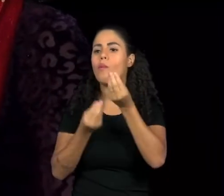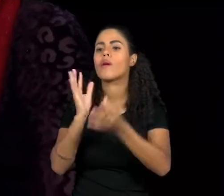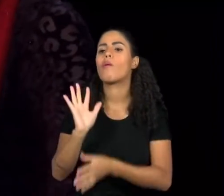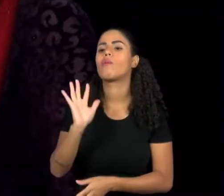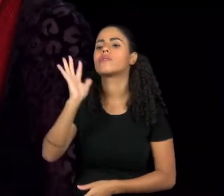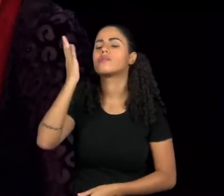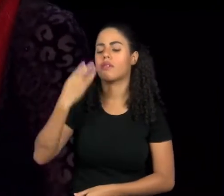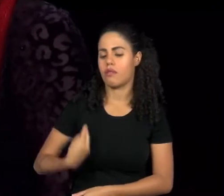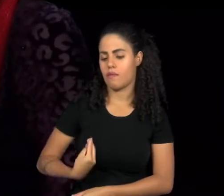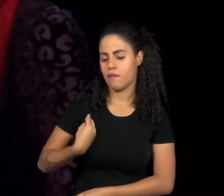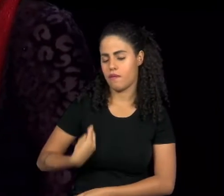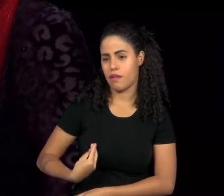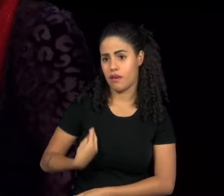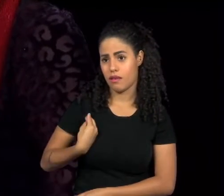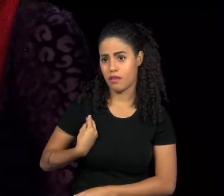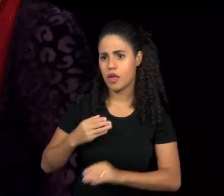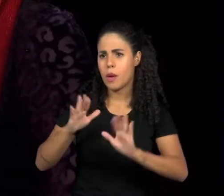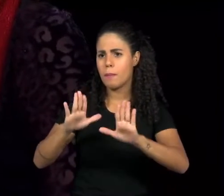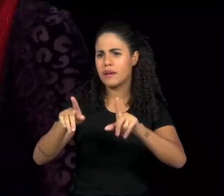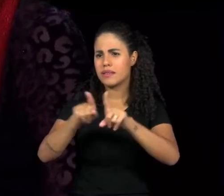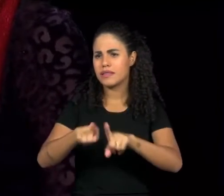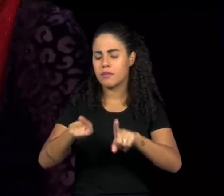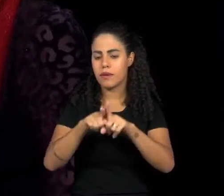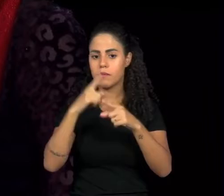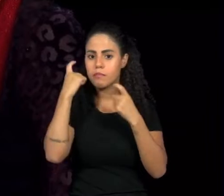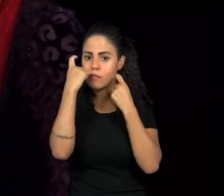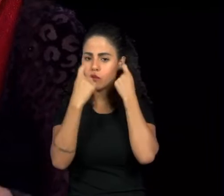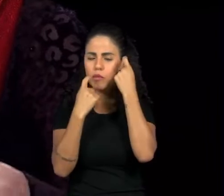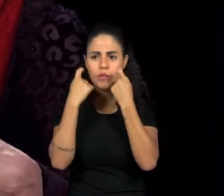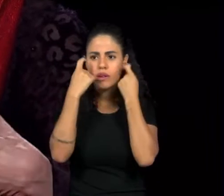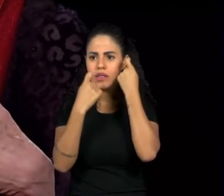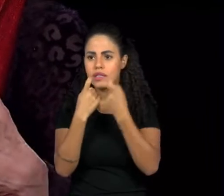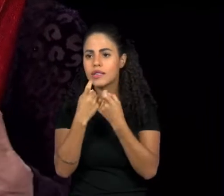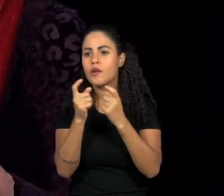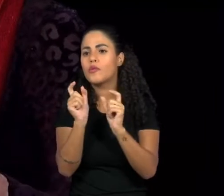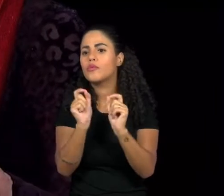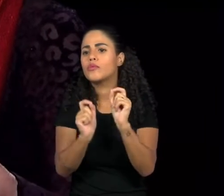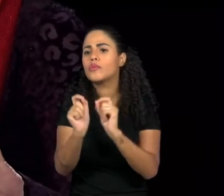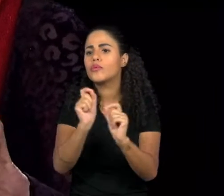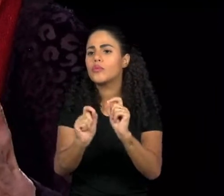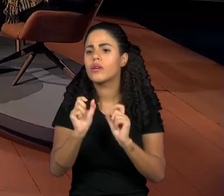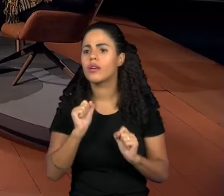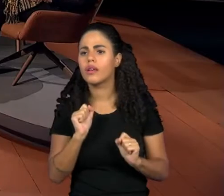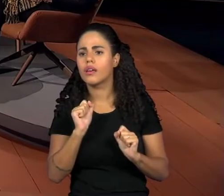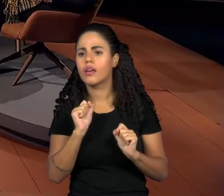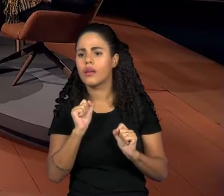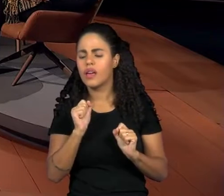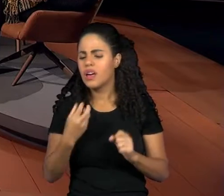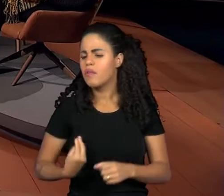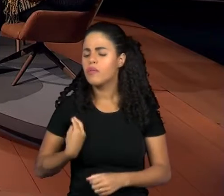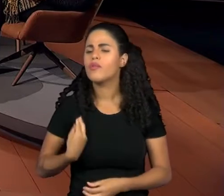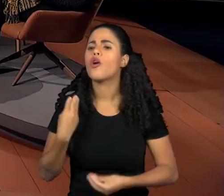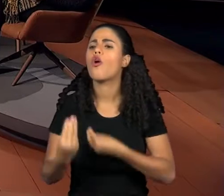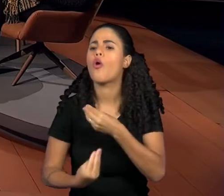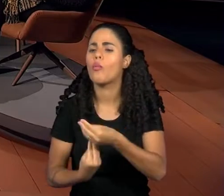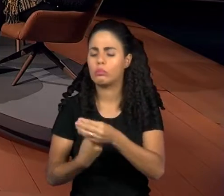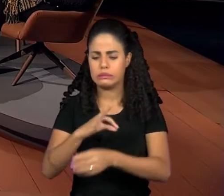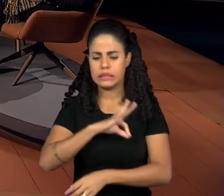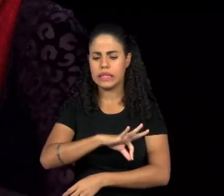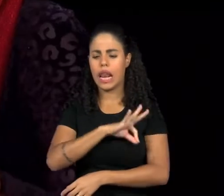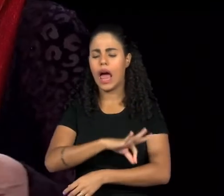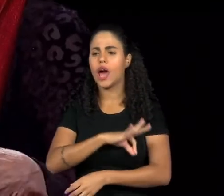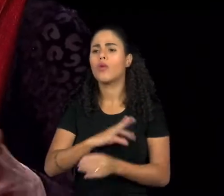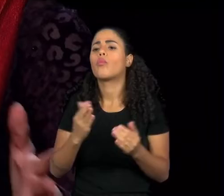comum. Mas também tinham preocupações do que você vai viver, né? Uhum. E